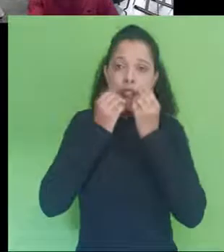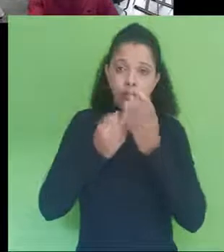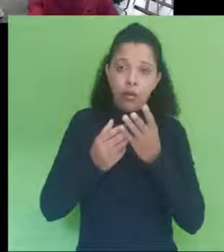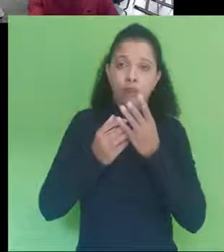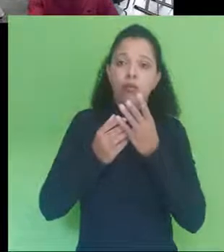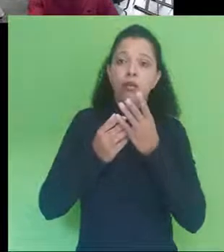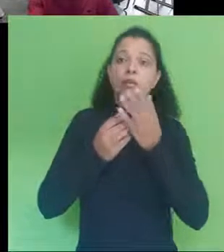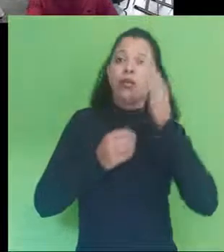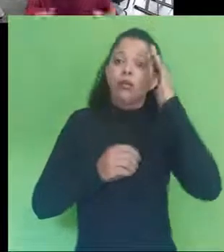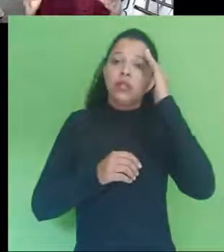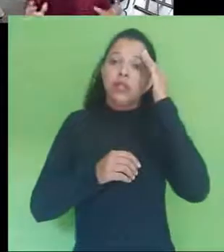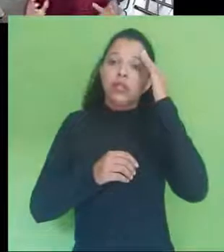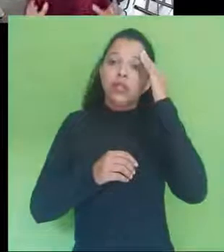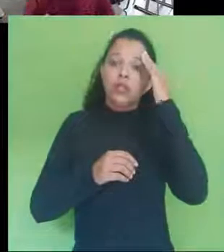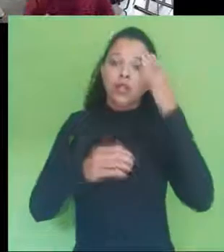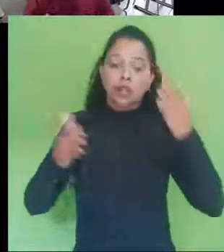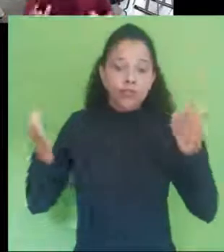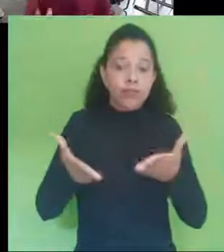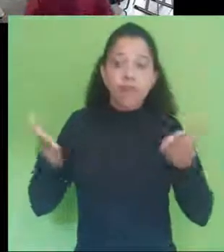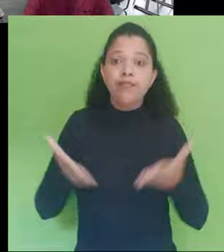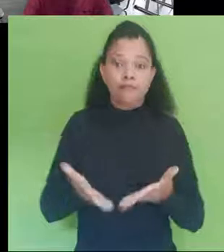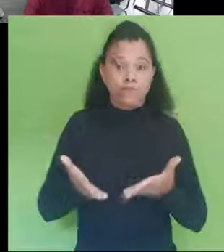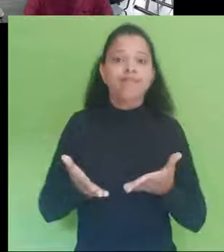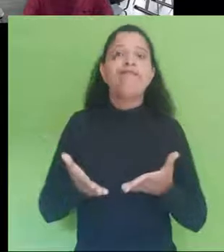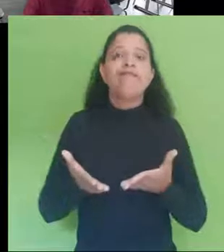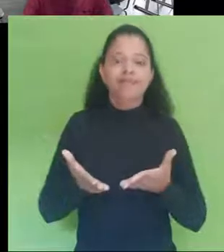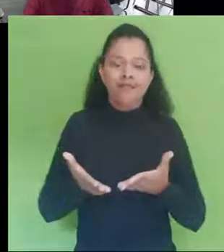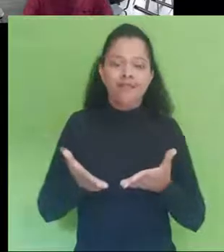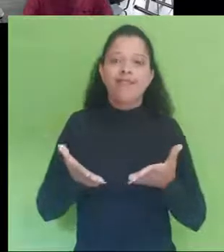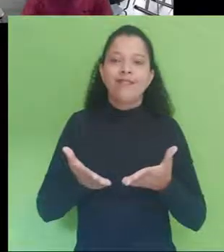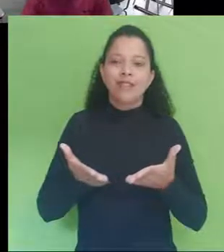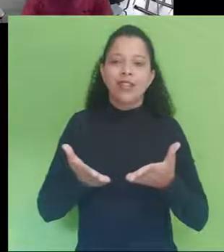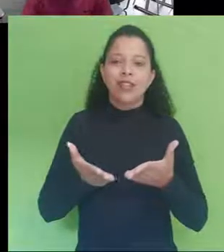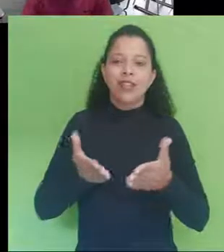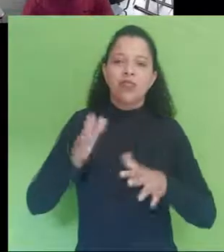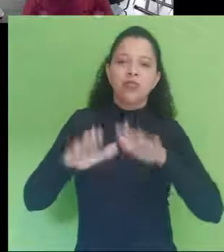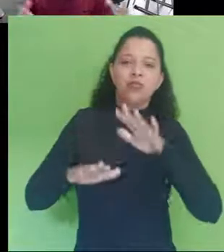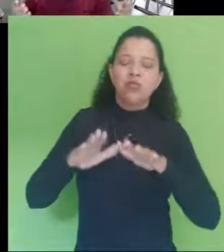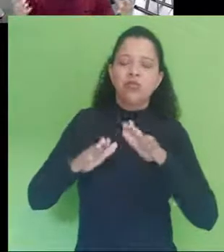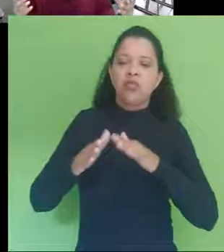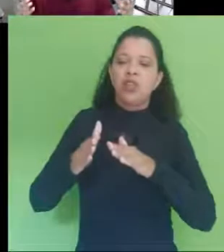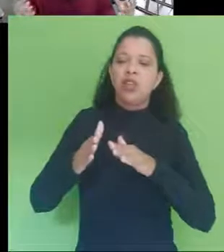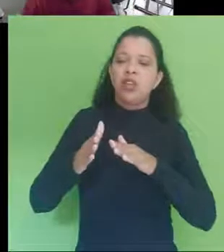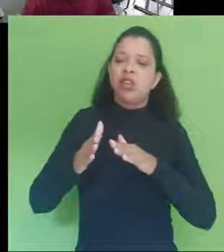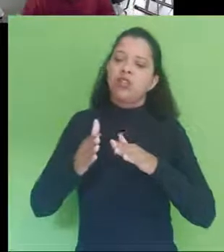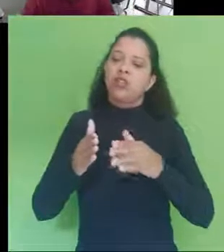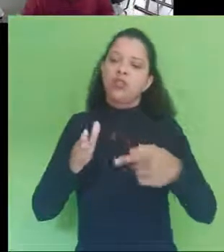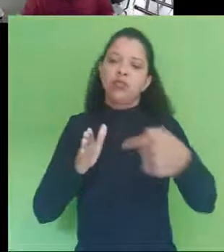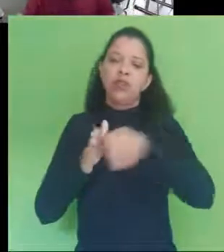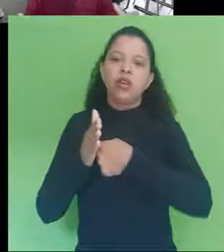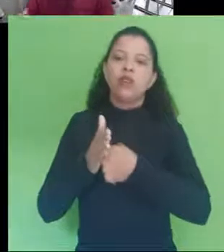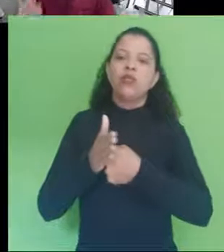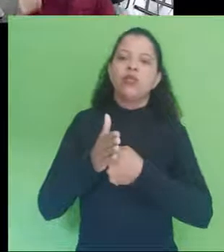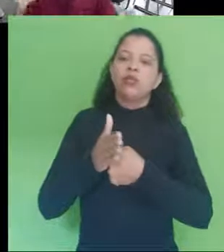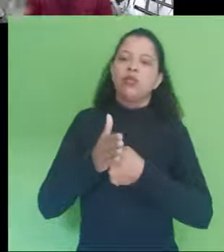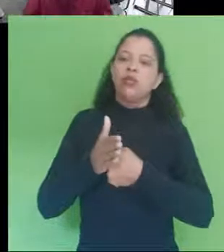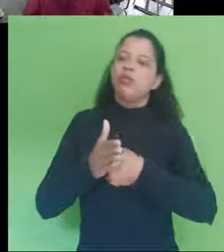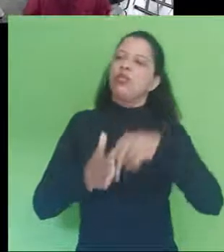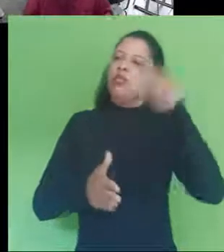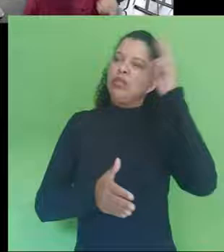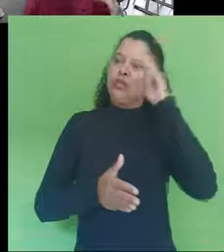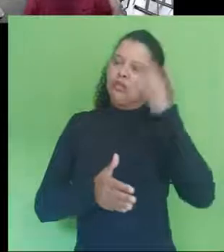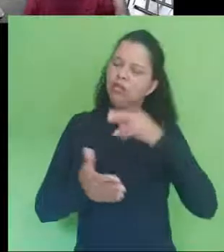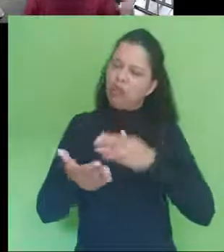história serve para a gente compreender o presente. Às vezes o aluninho diz assim: professor,